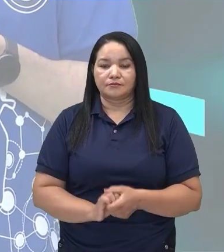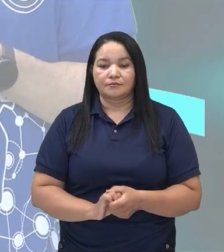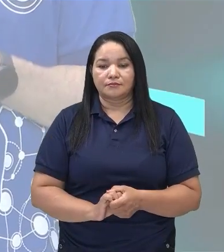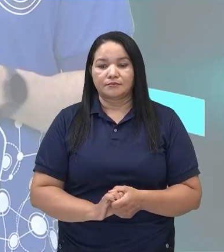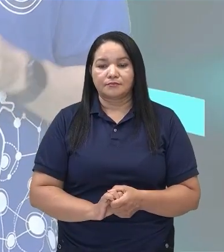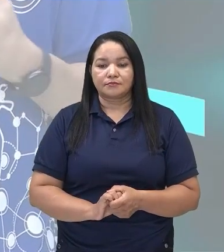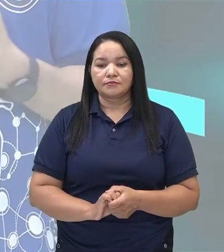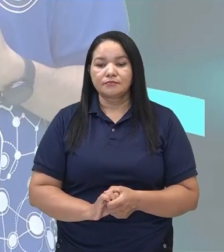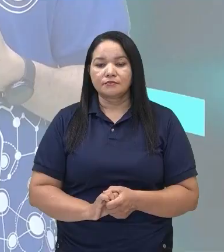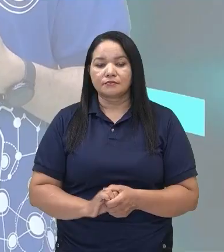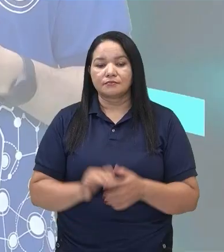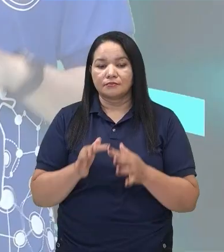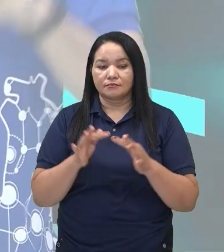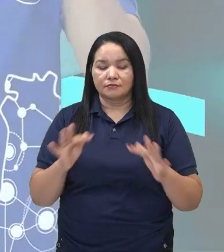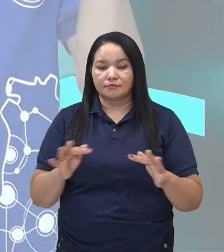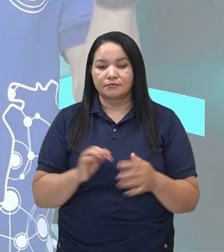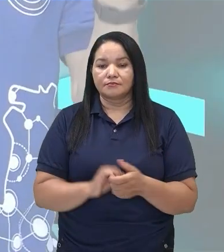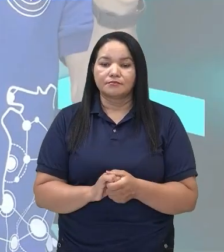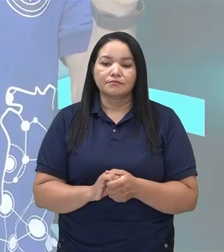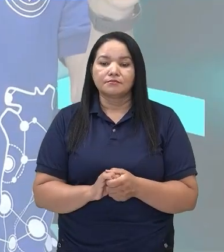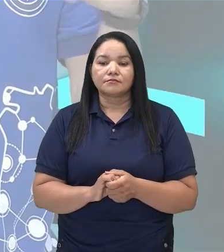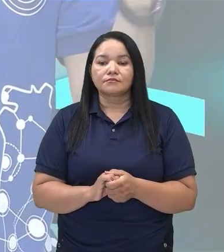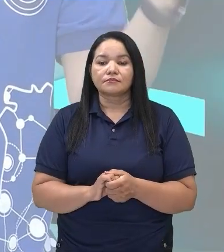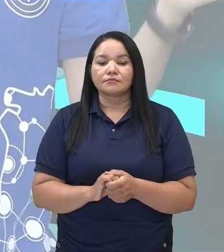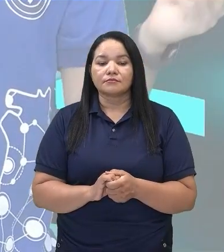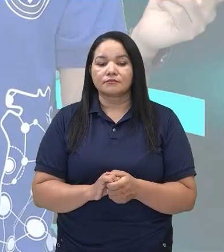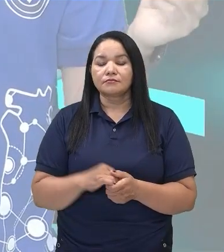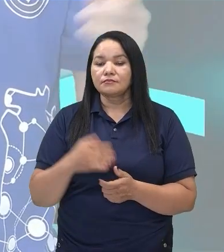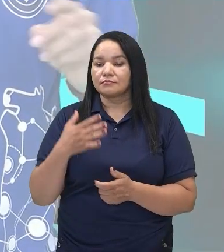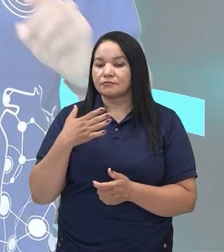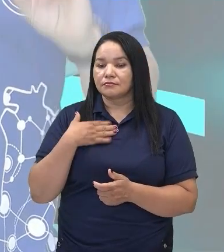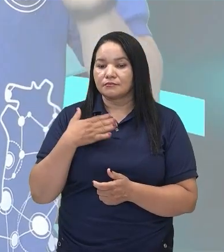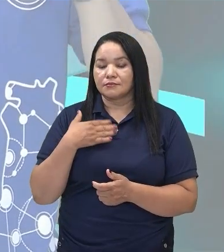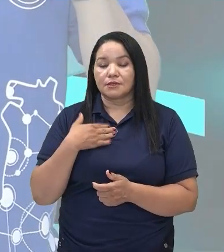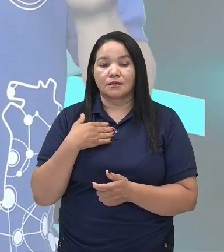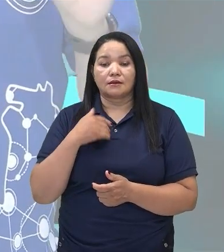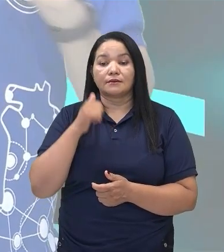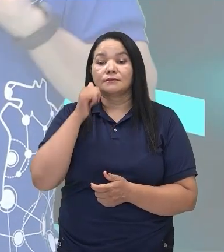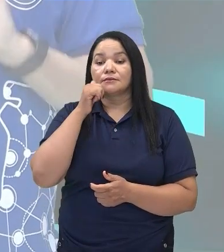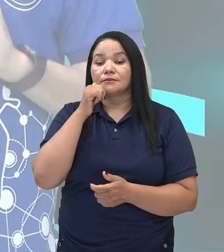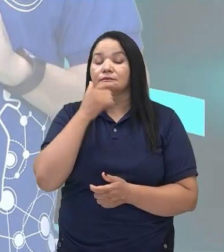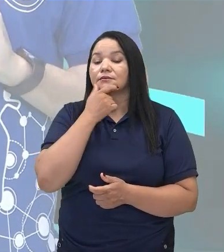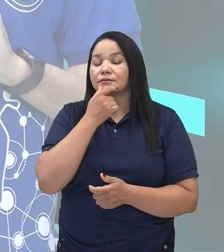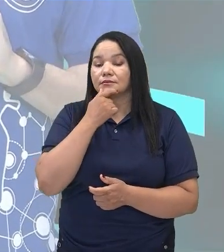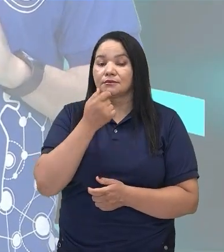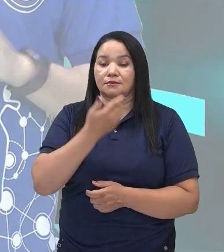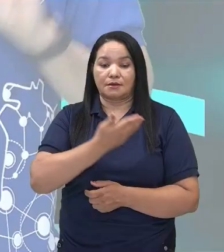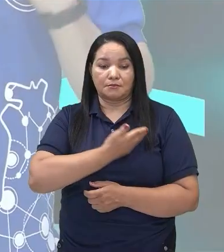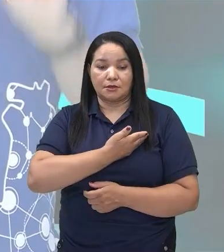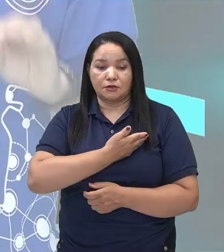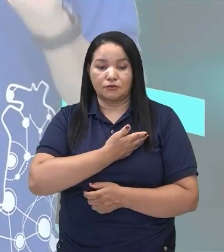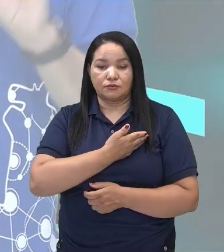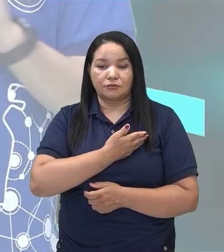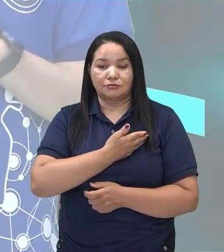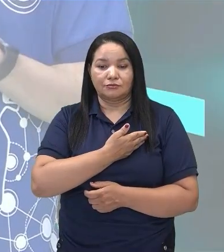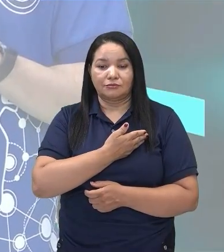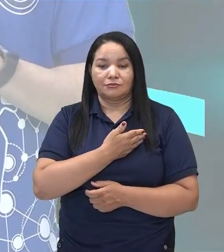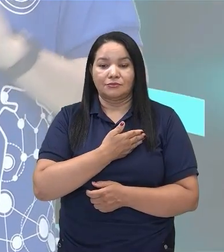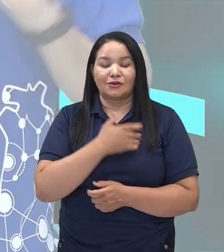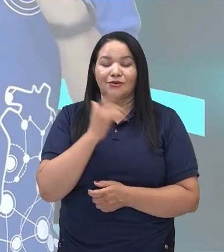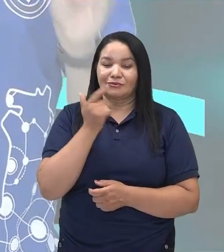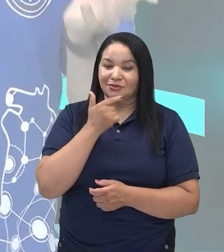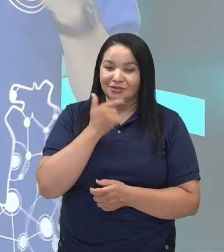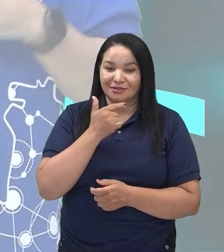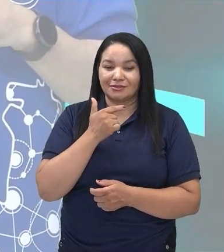friends are funny. Meus amigos, eles, portanto, ou elas, se for o caso, né? São engraçados. My friends are